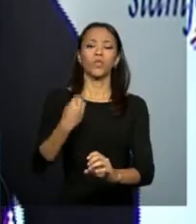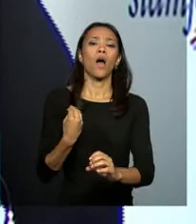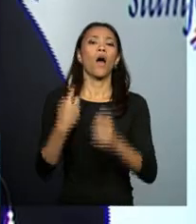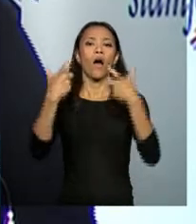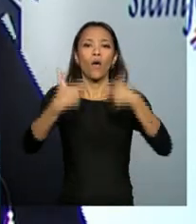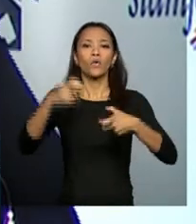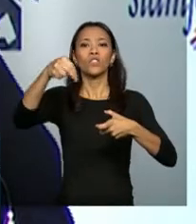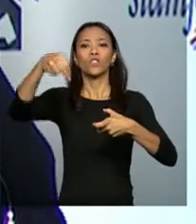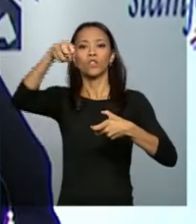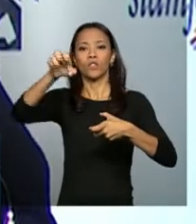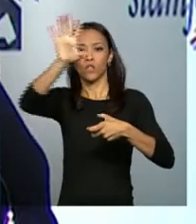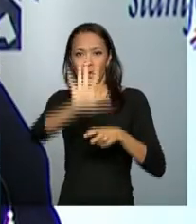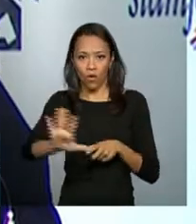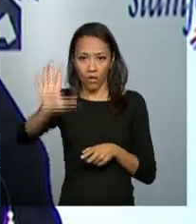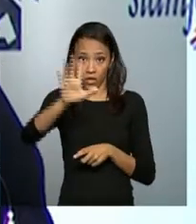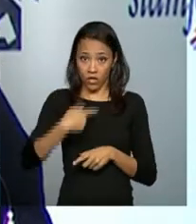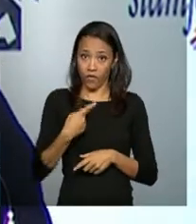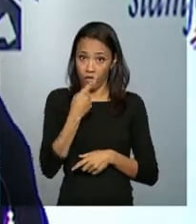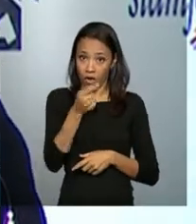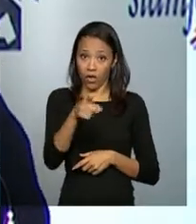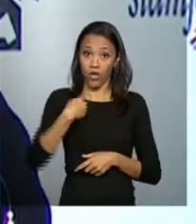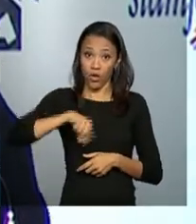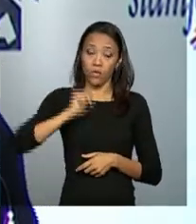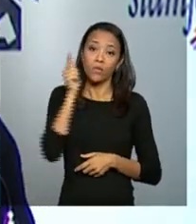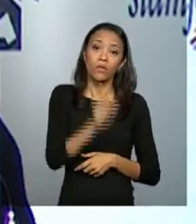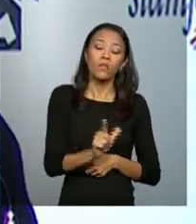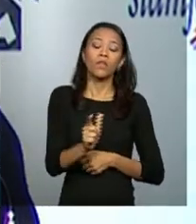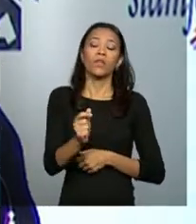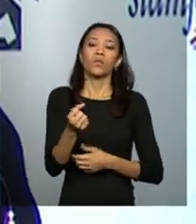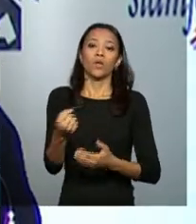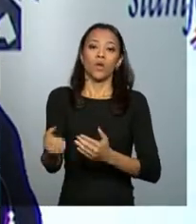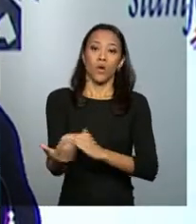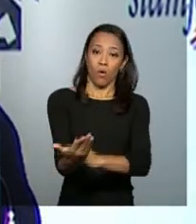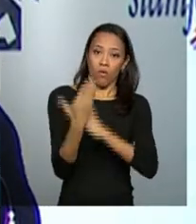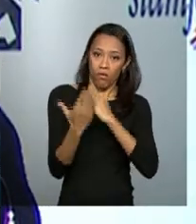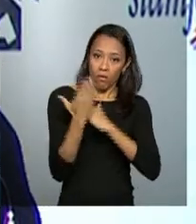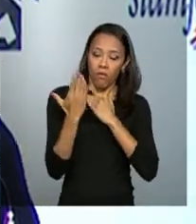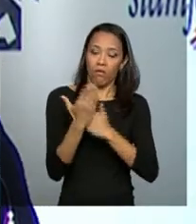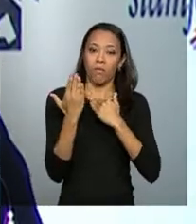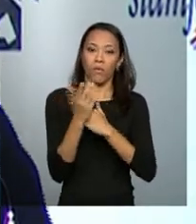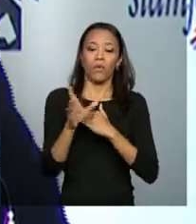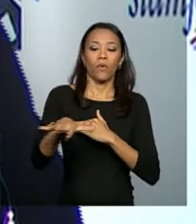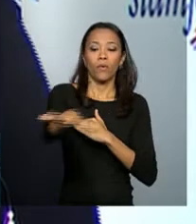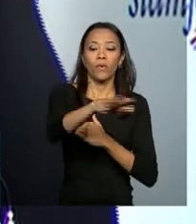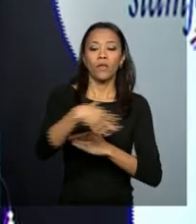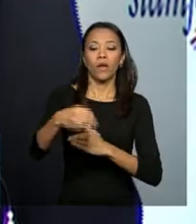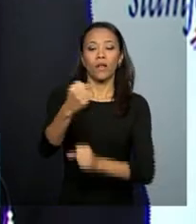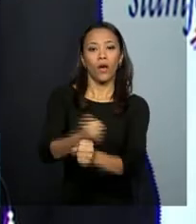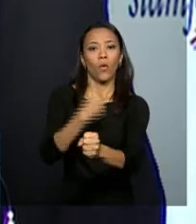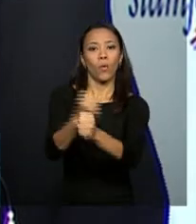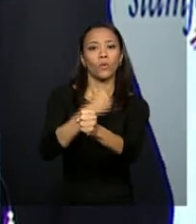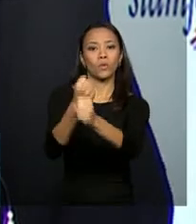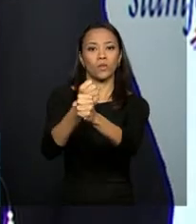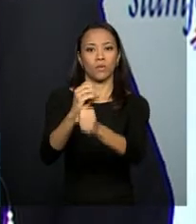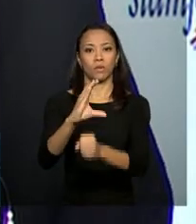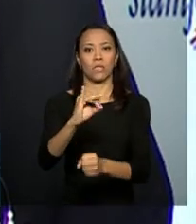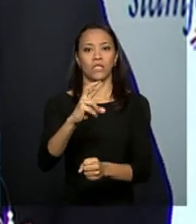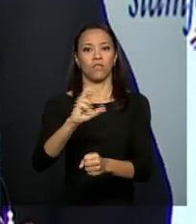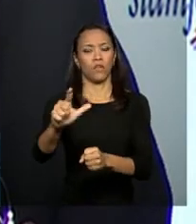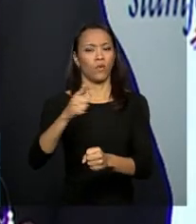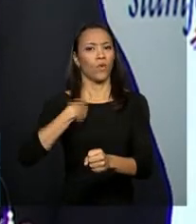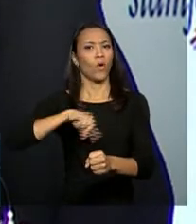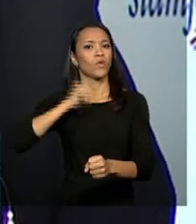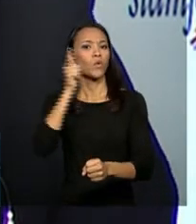Nós conseguimos, e aqui eu quero dizer, junto com a construção civil, nós conseguimos construir,